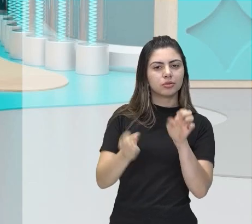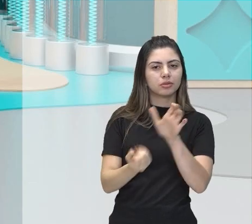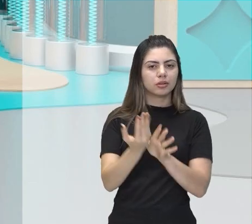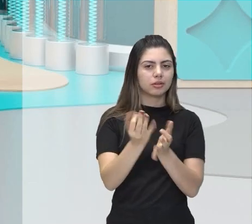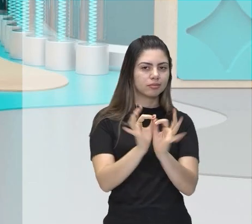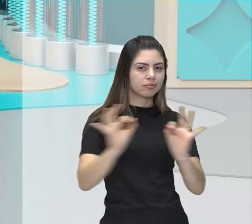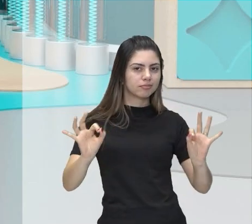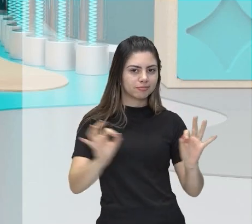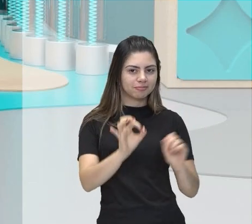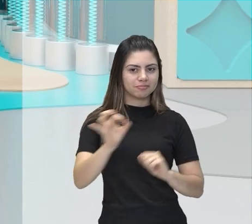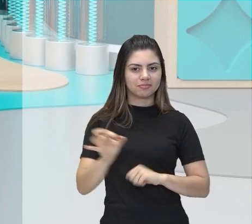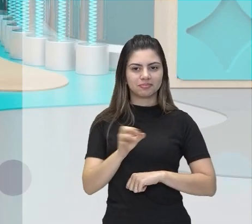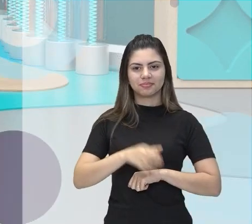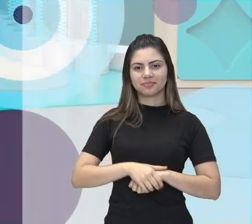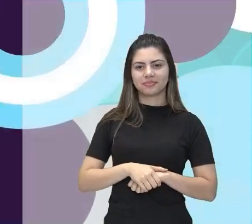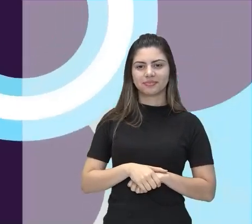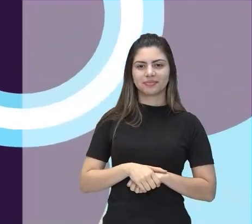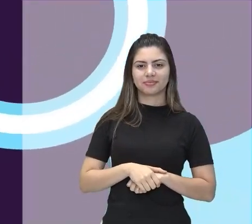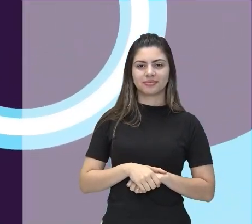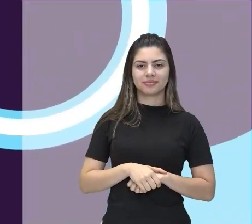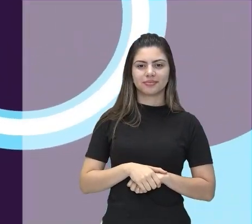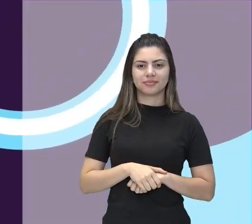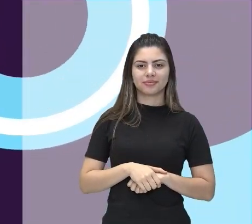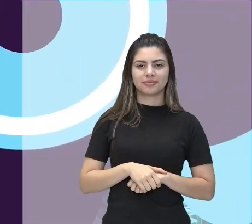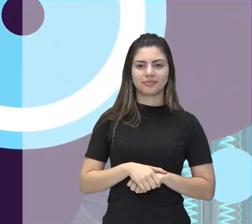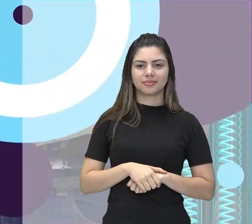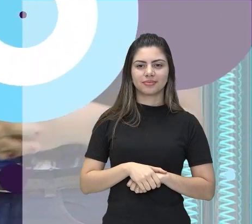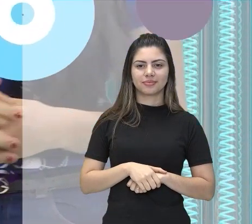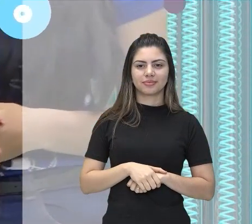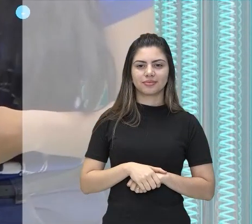frases, ok? Let's go!